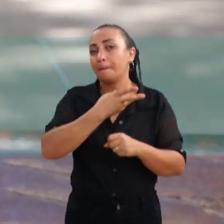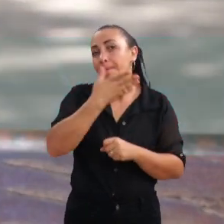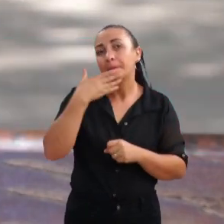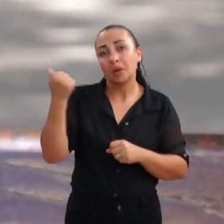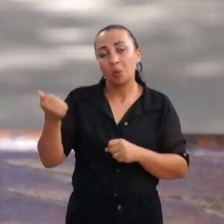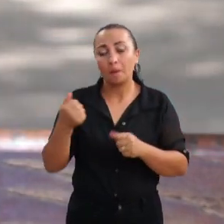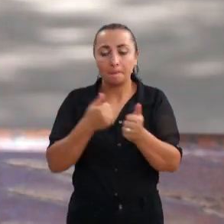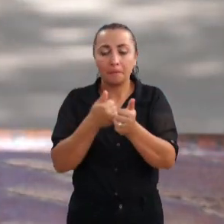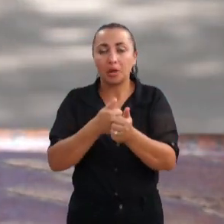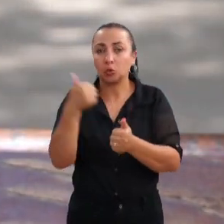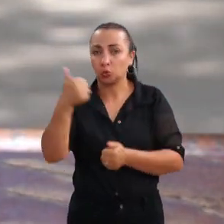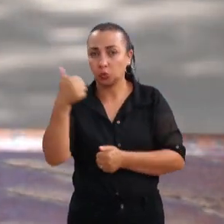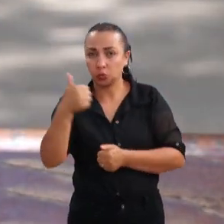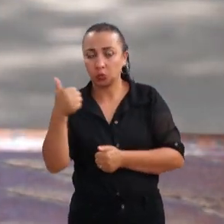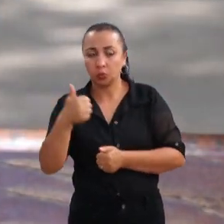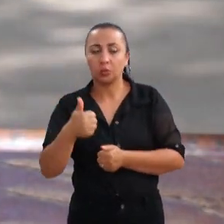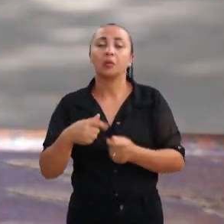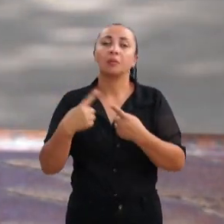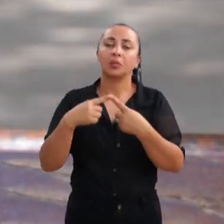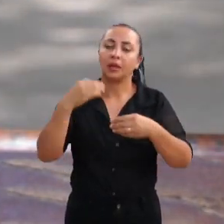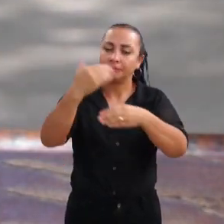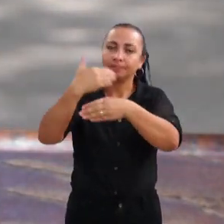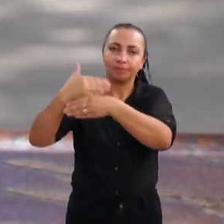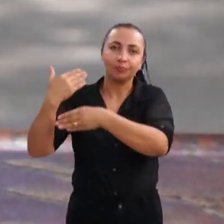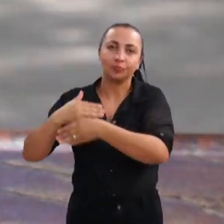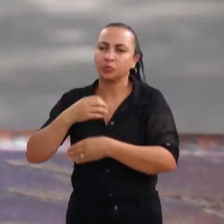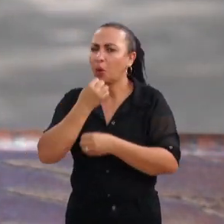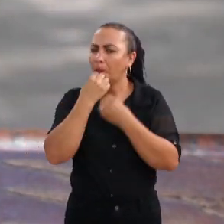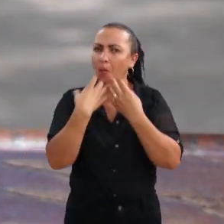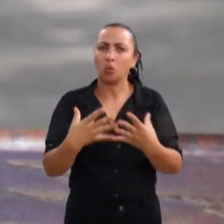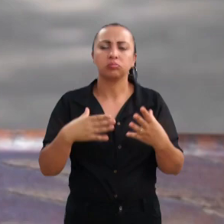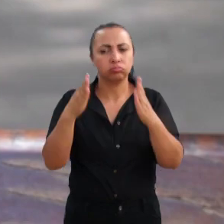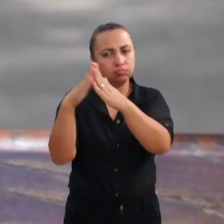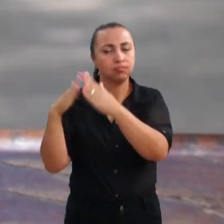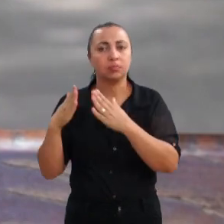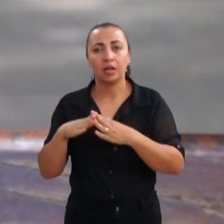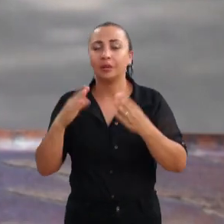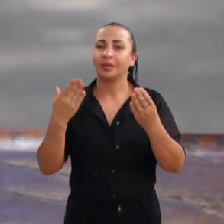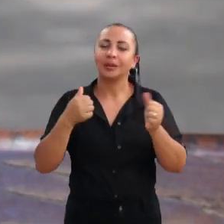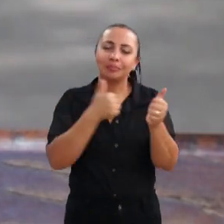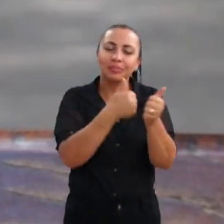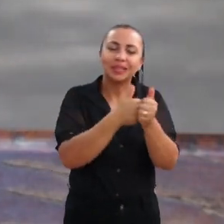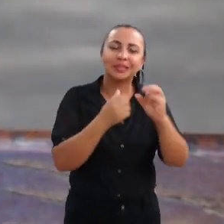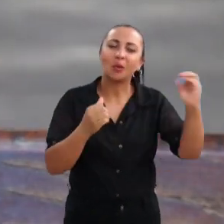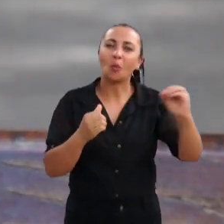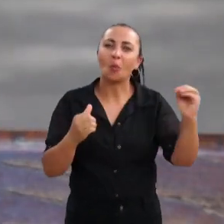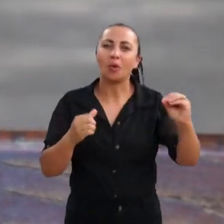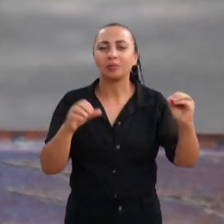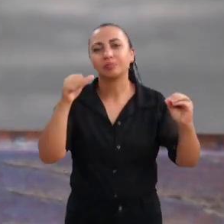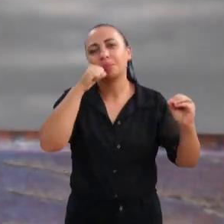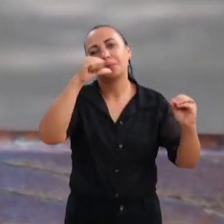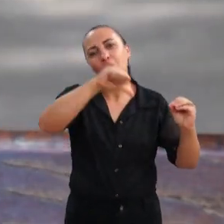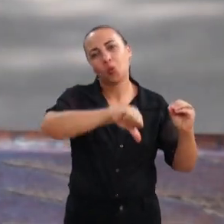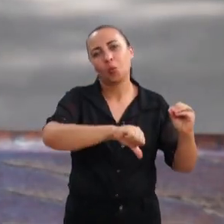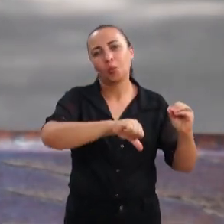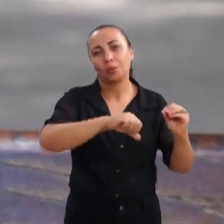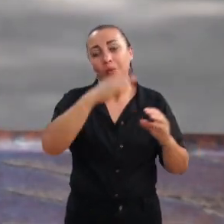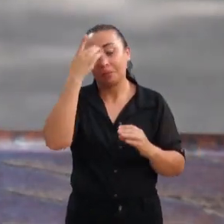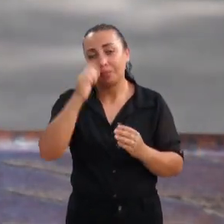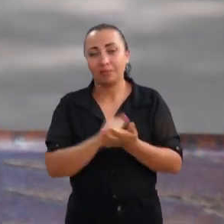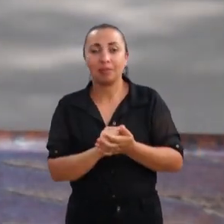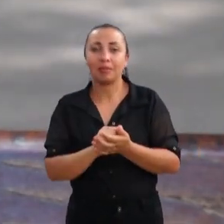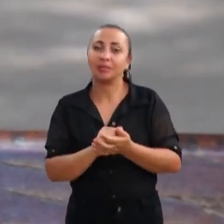1, melhor é a abundância dessa infraestrutura naquele bairro, e quanto mais perto de 0,